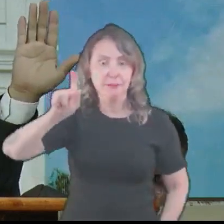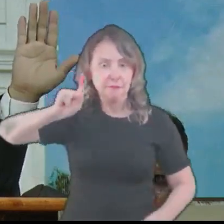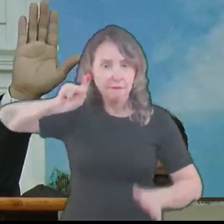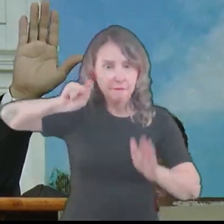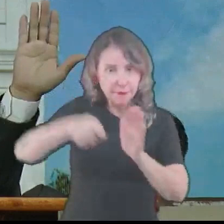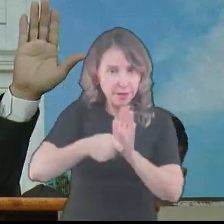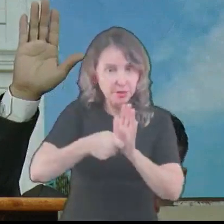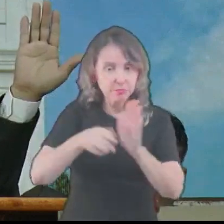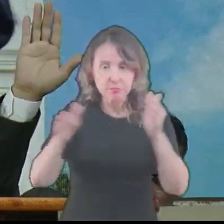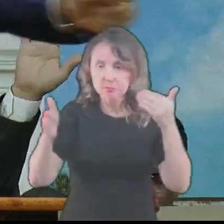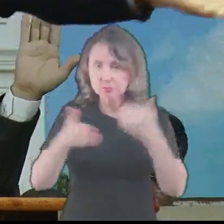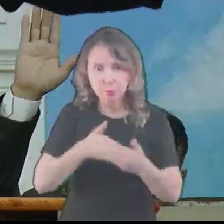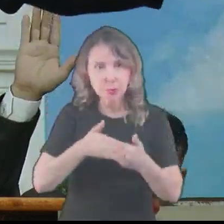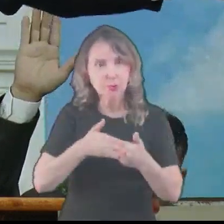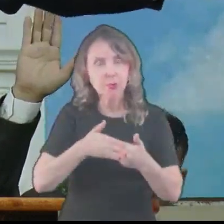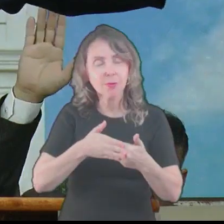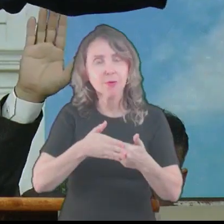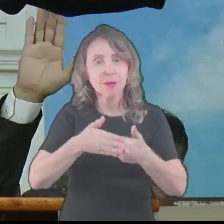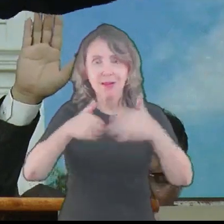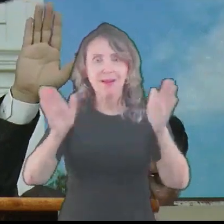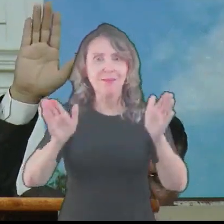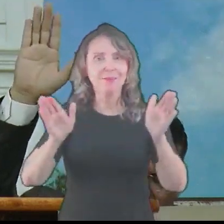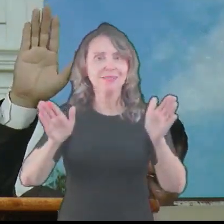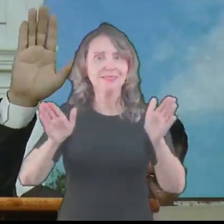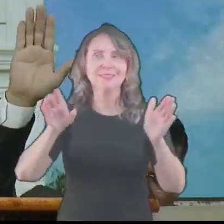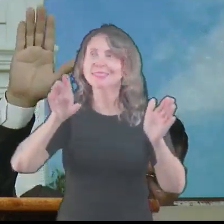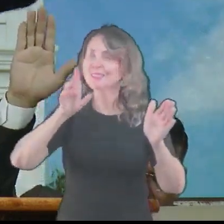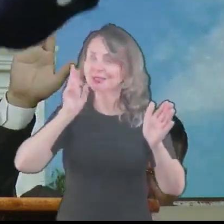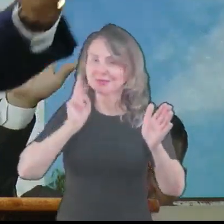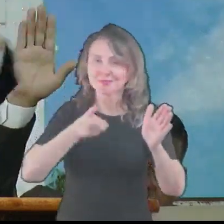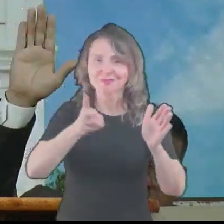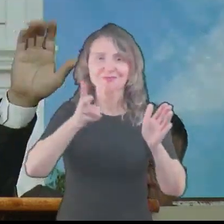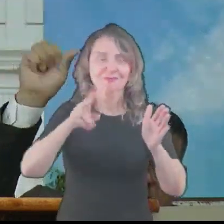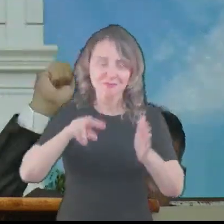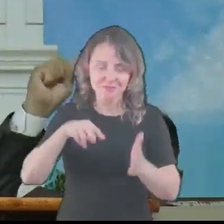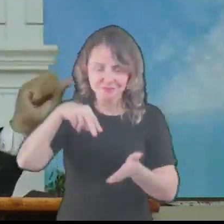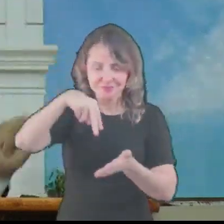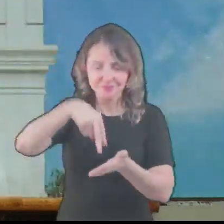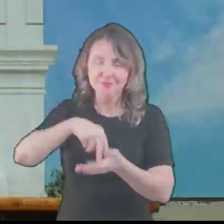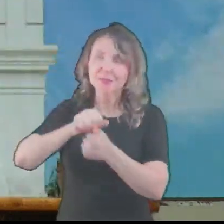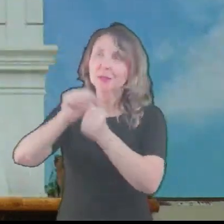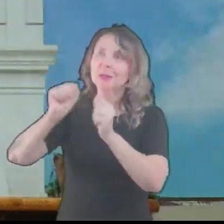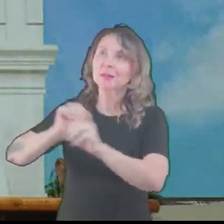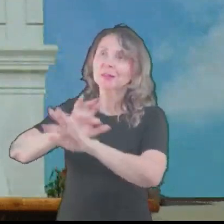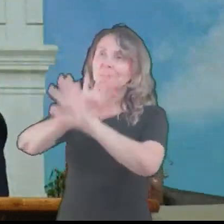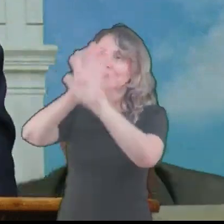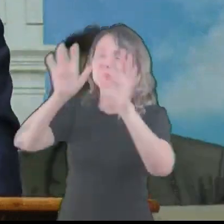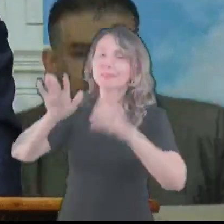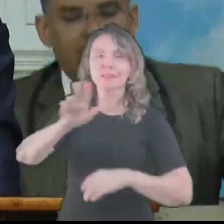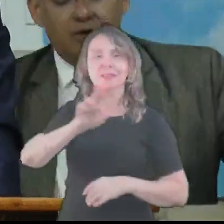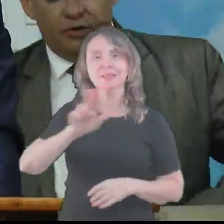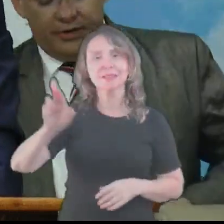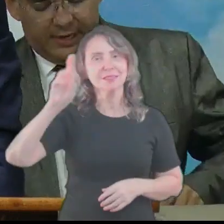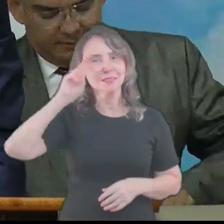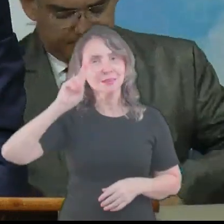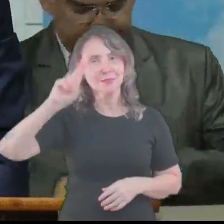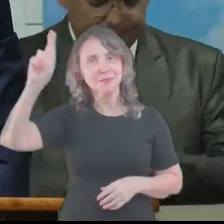e ninguém abre. Então, nesta noite, levante-se e glorifique o nome do Senhor.